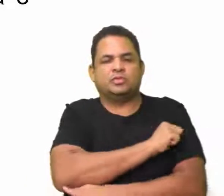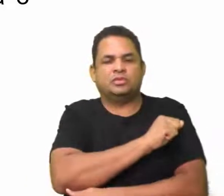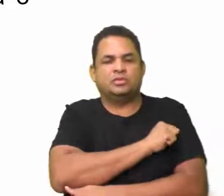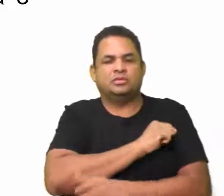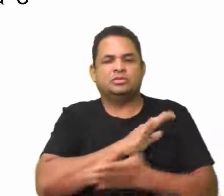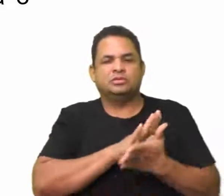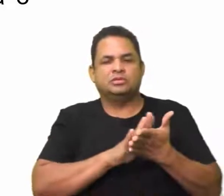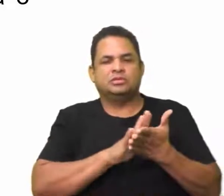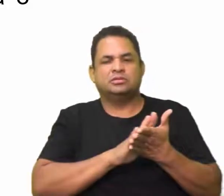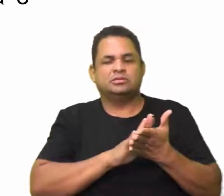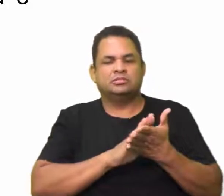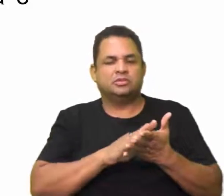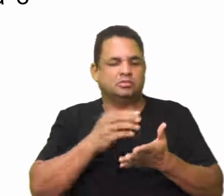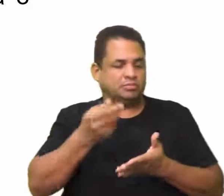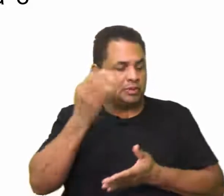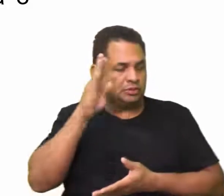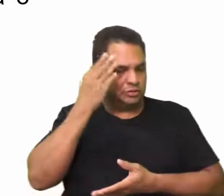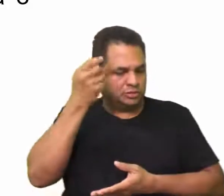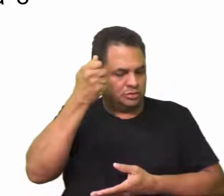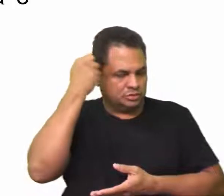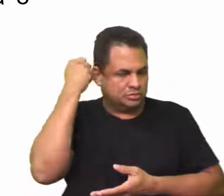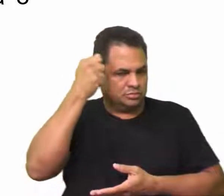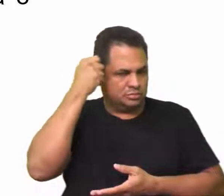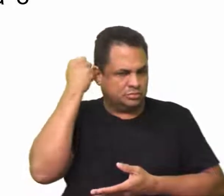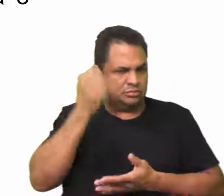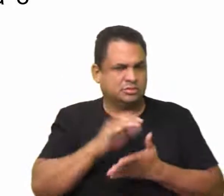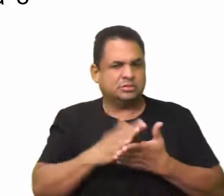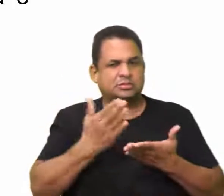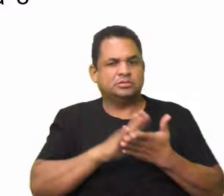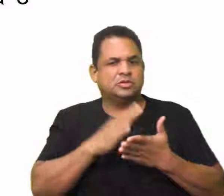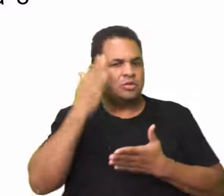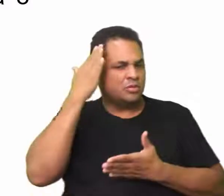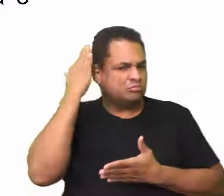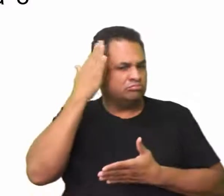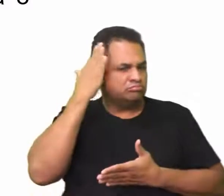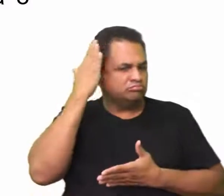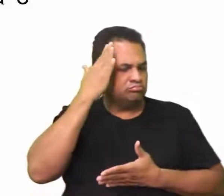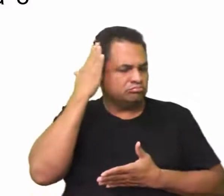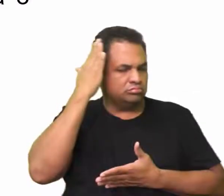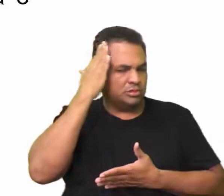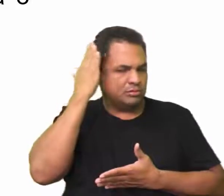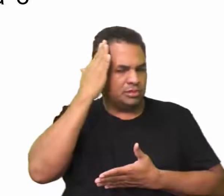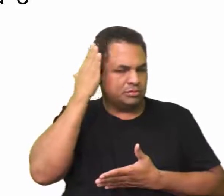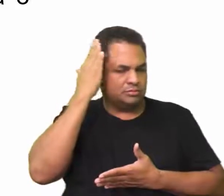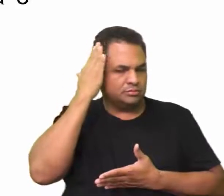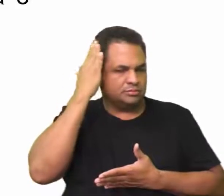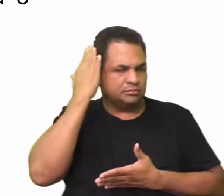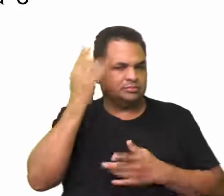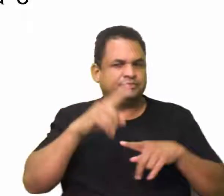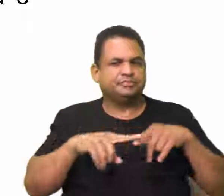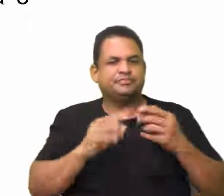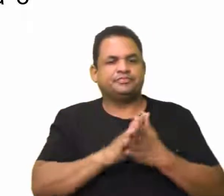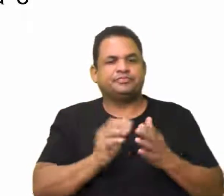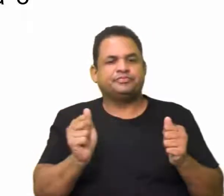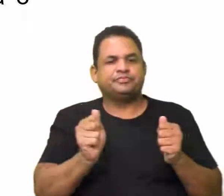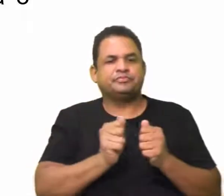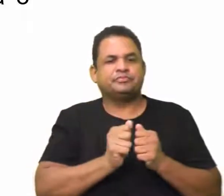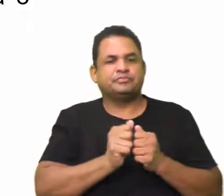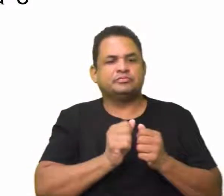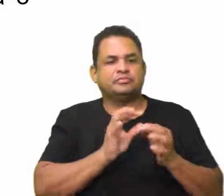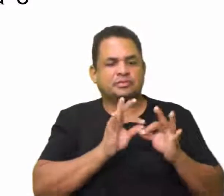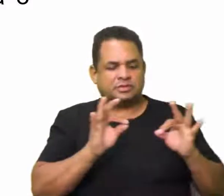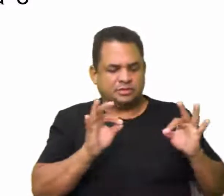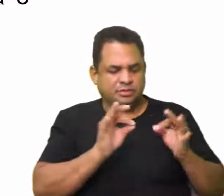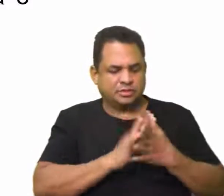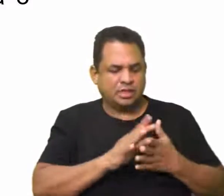ele atrita um pente de plástico em seu cabelo. Você já foi até falado aqui, é muito fácil. E aproxima de um filete de